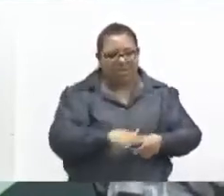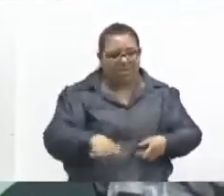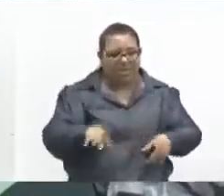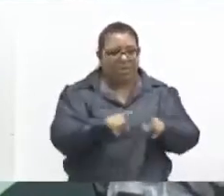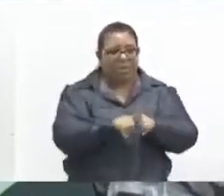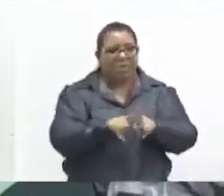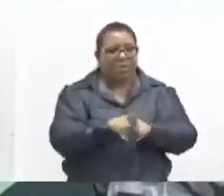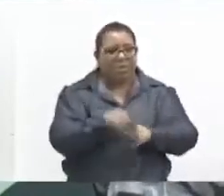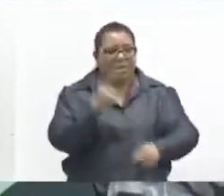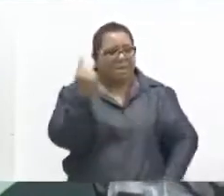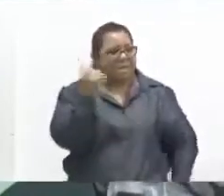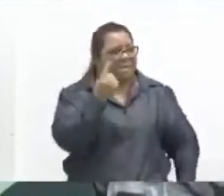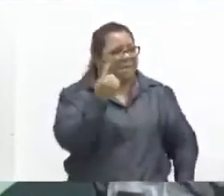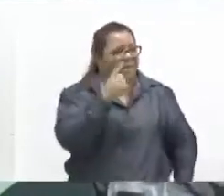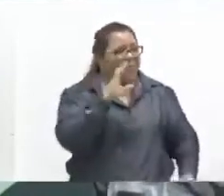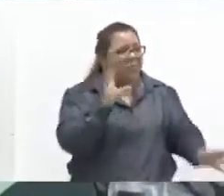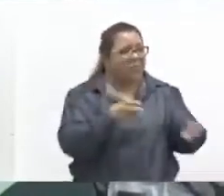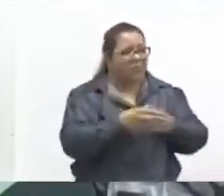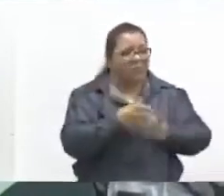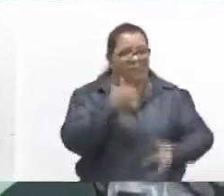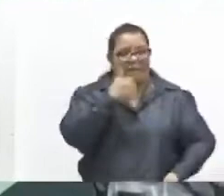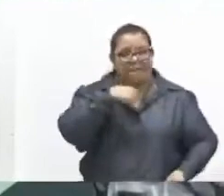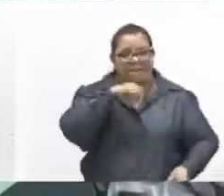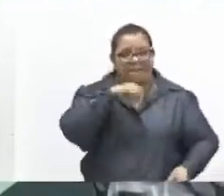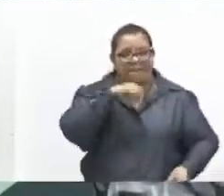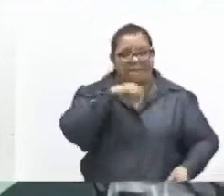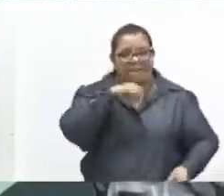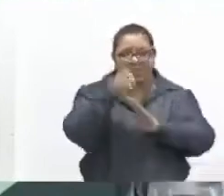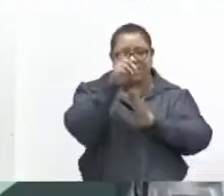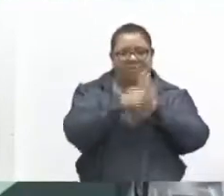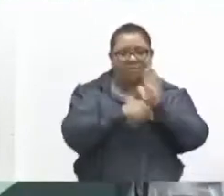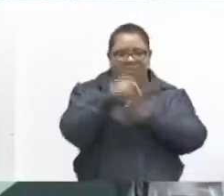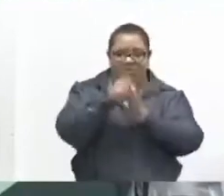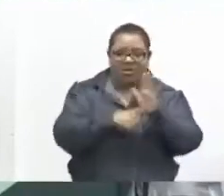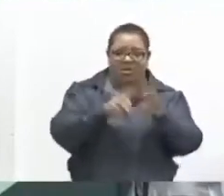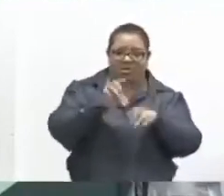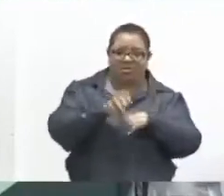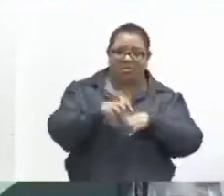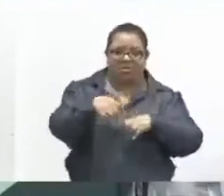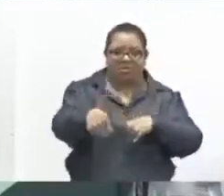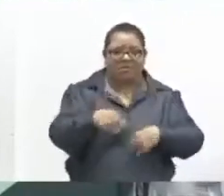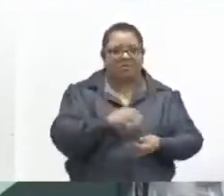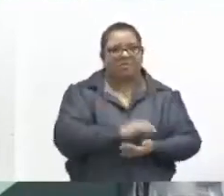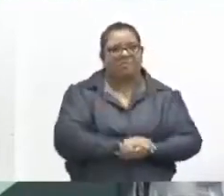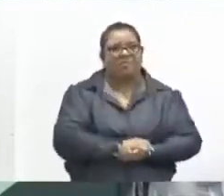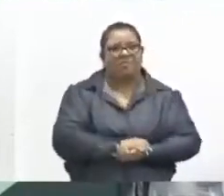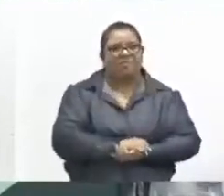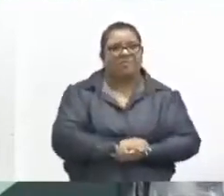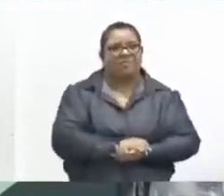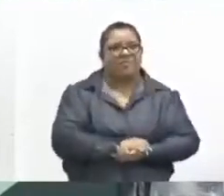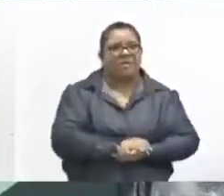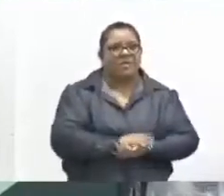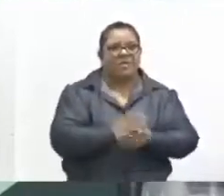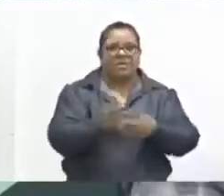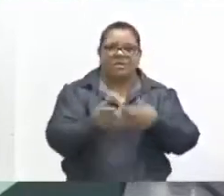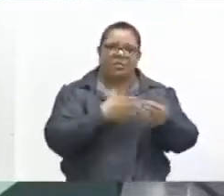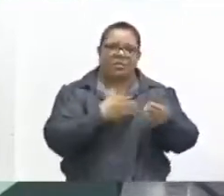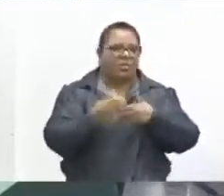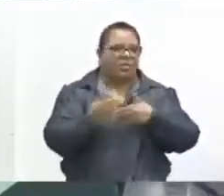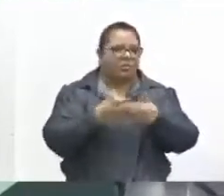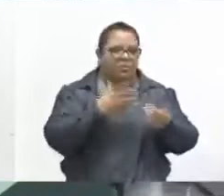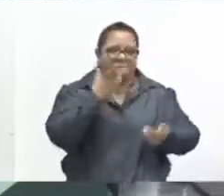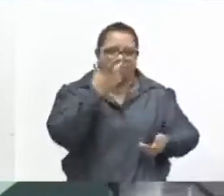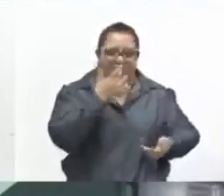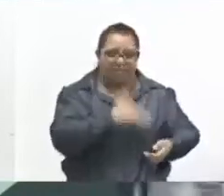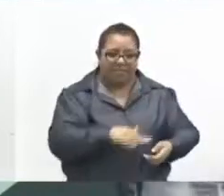com prioridade. Porque a mãe também tem direito a se formar. Uma mãe de qualquer que seja criança, ela tem direito